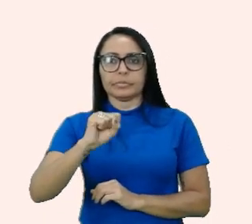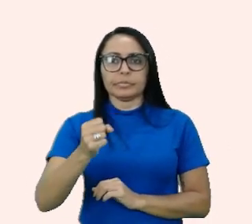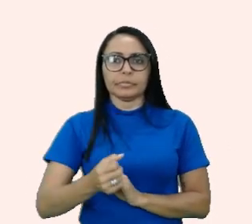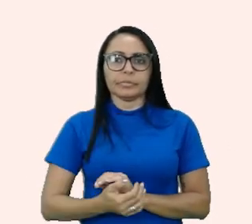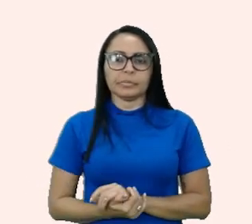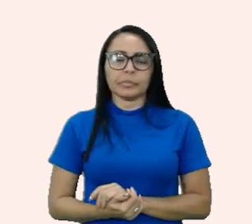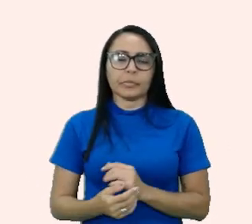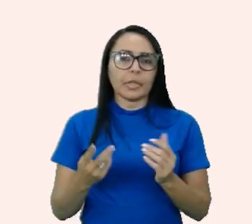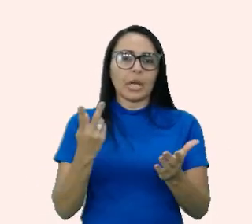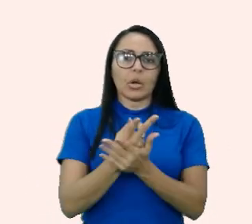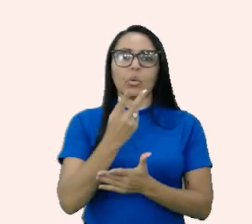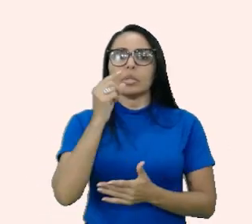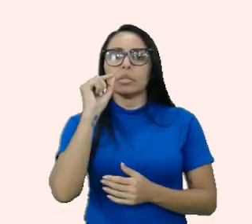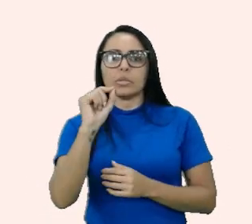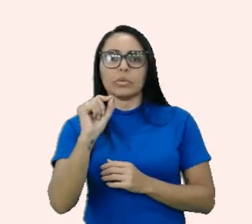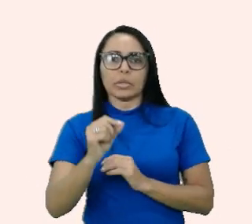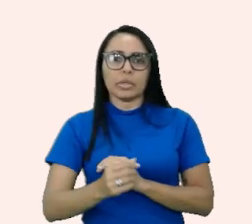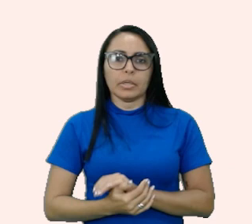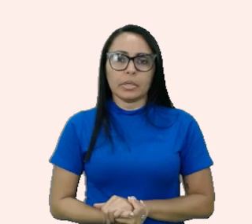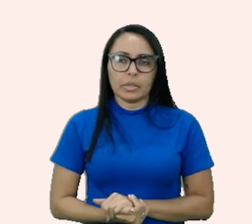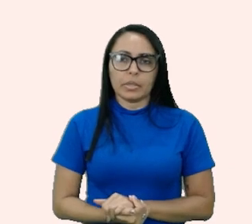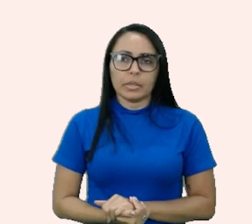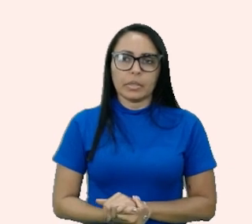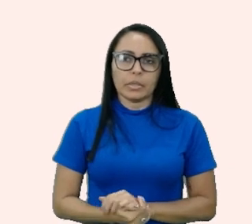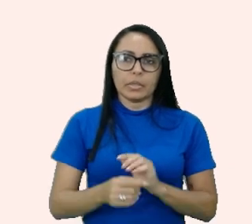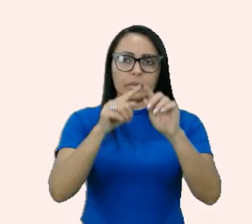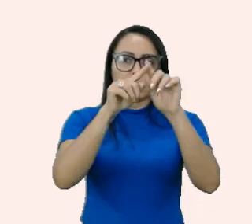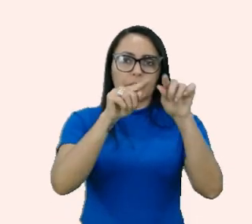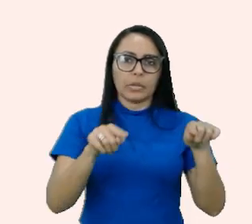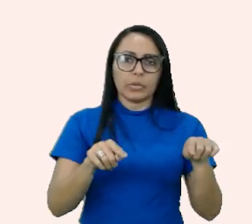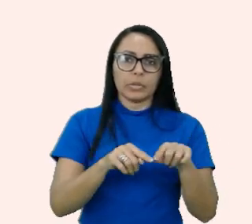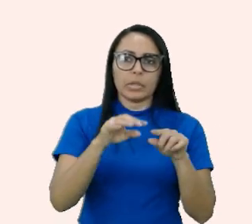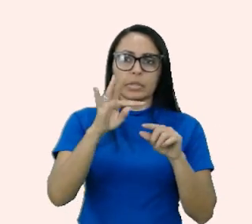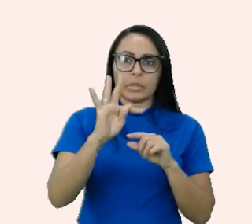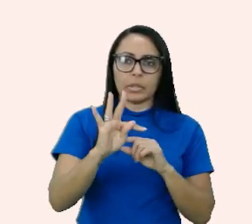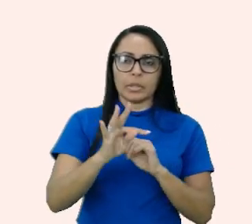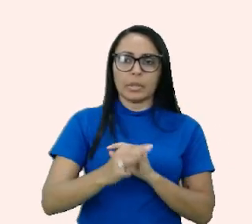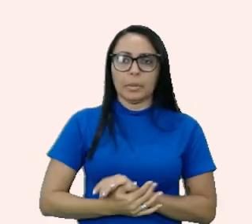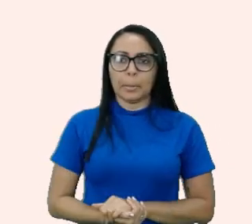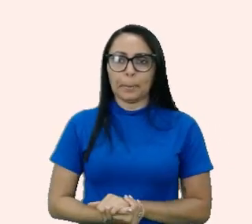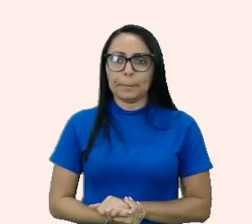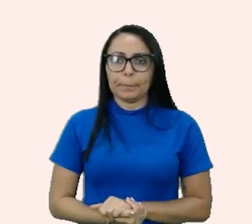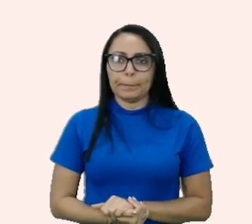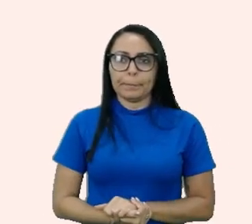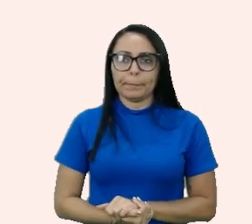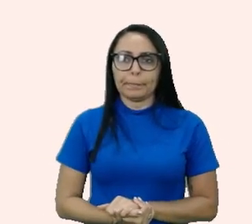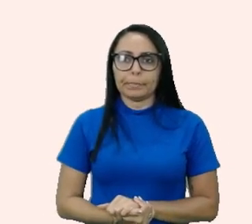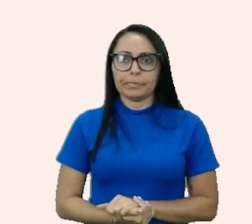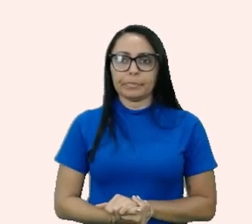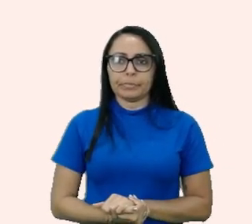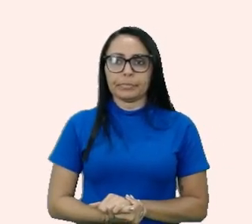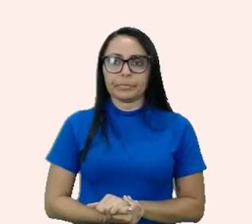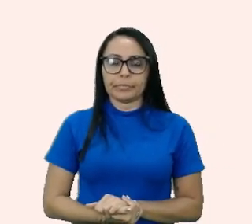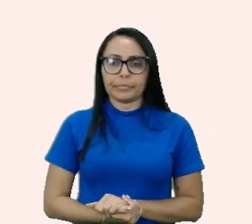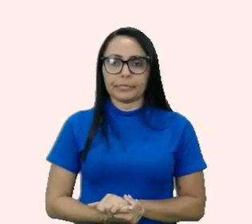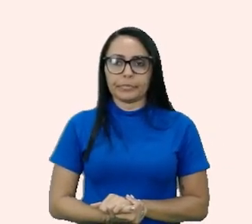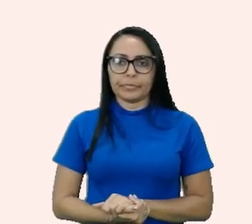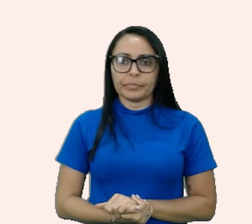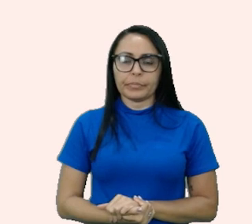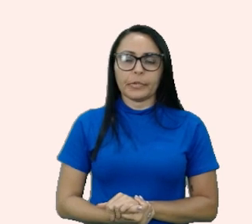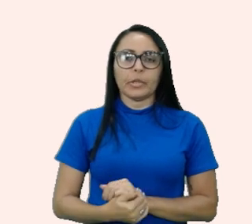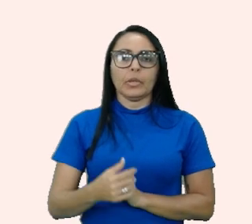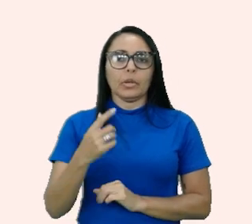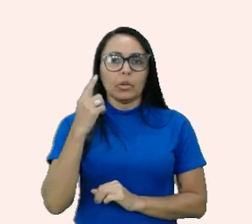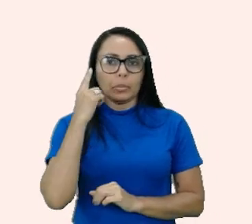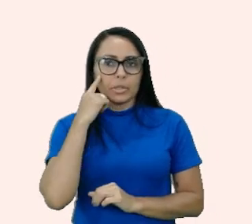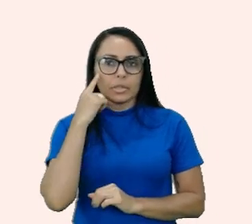vai acontecer com o ΔT? O que vai acontecer com o tempo?